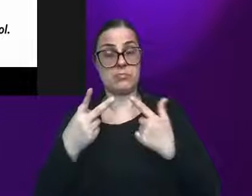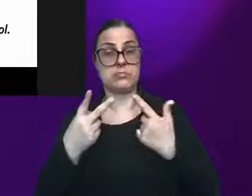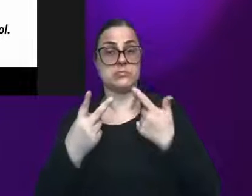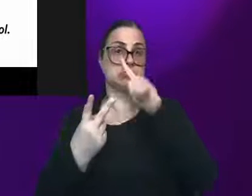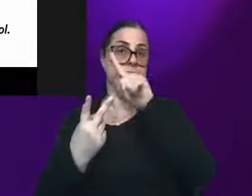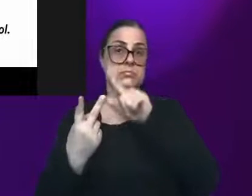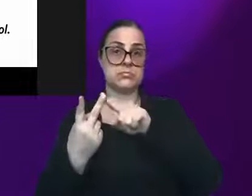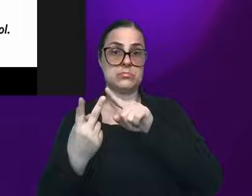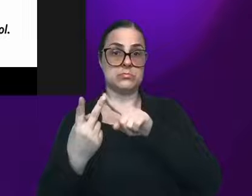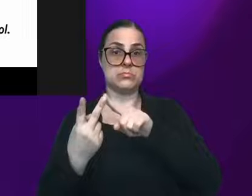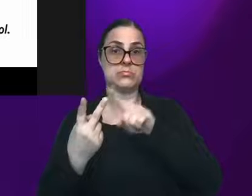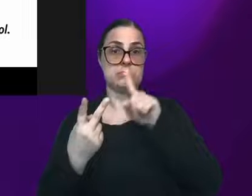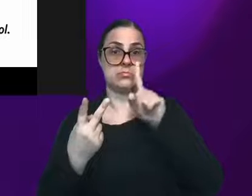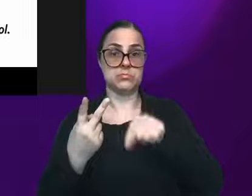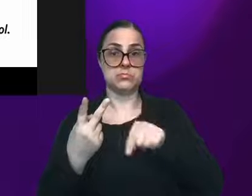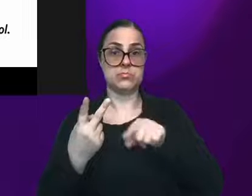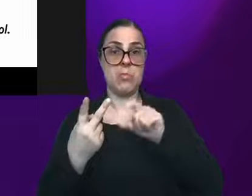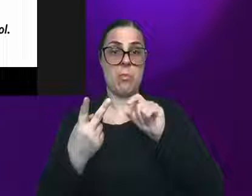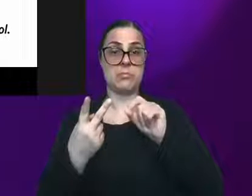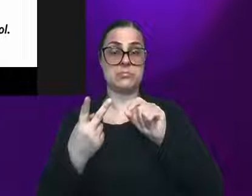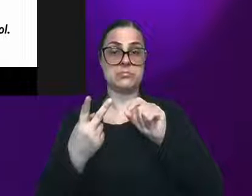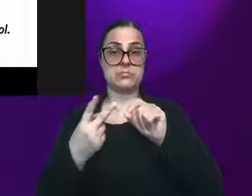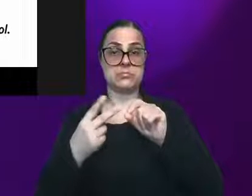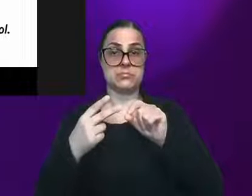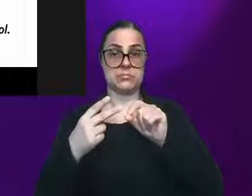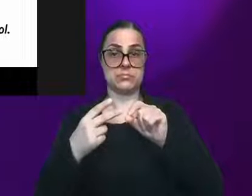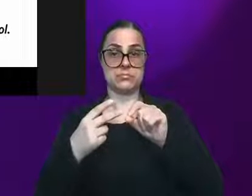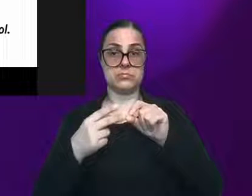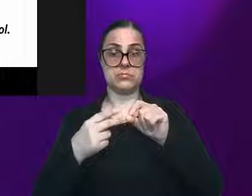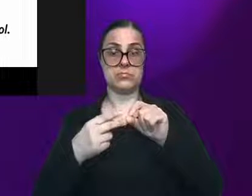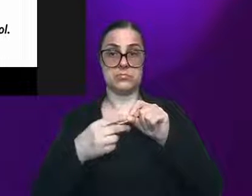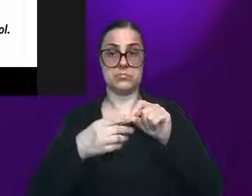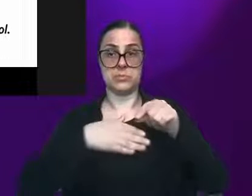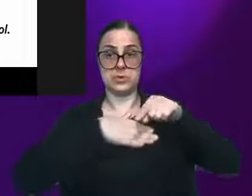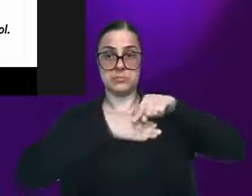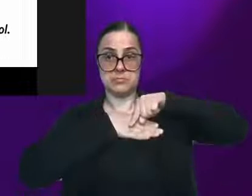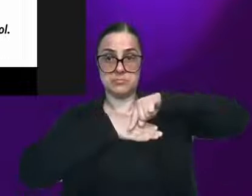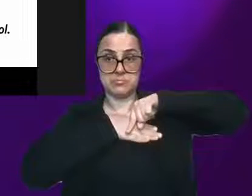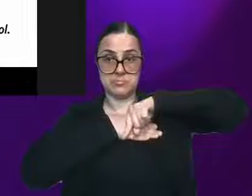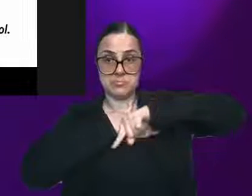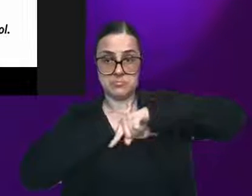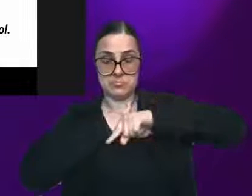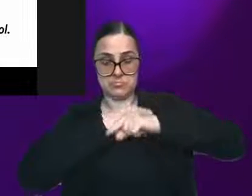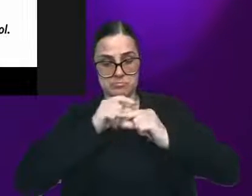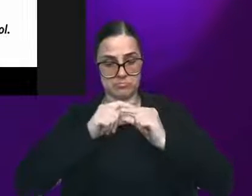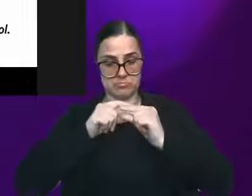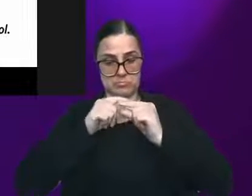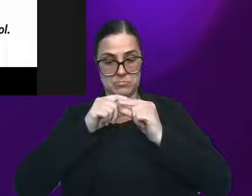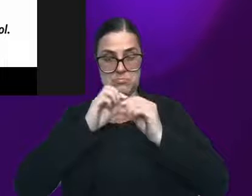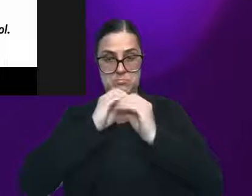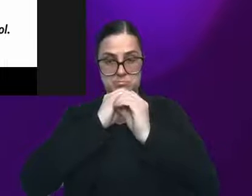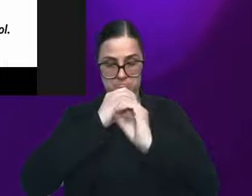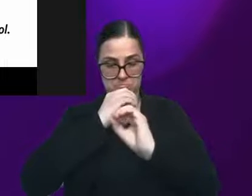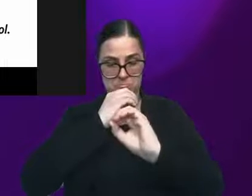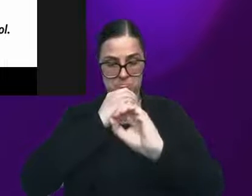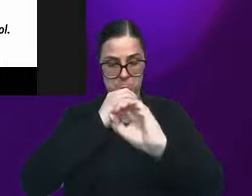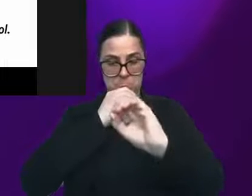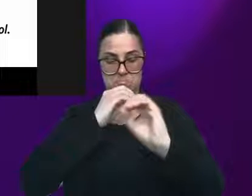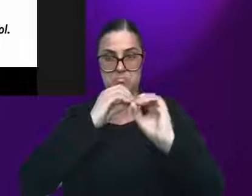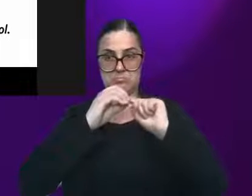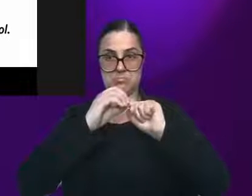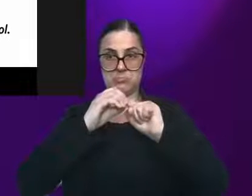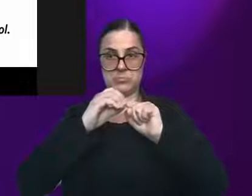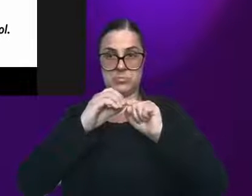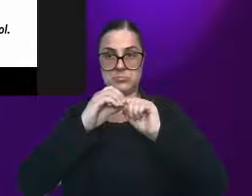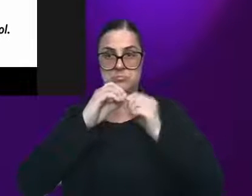a congestão intravascular. Então, a gente teria a congestão tecidual e a intravascular. Obviamente que essas 2